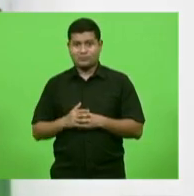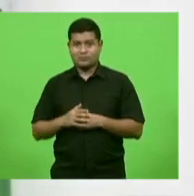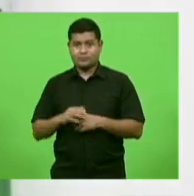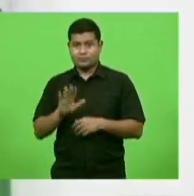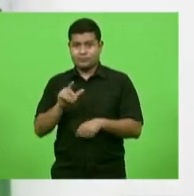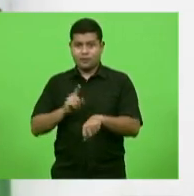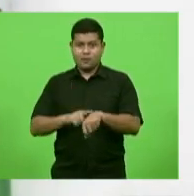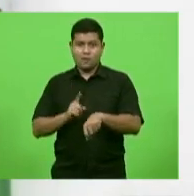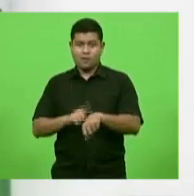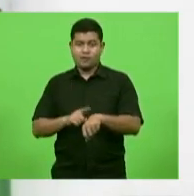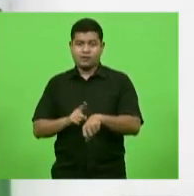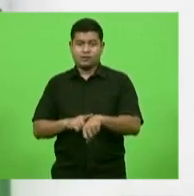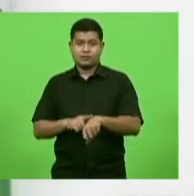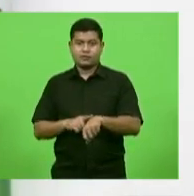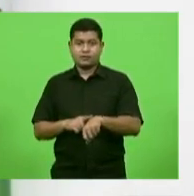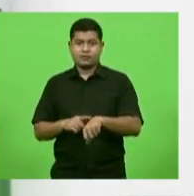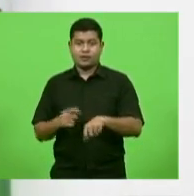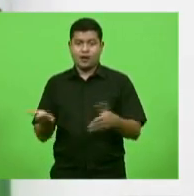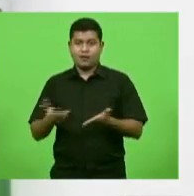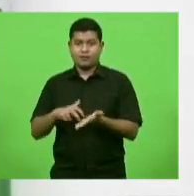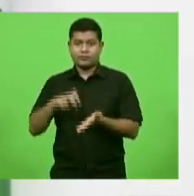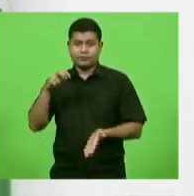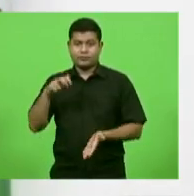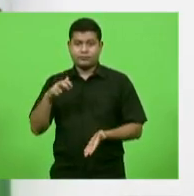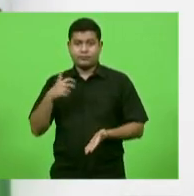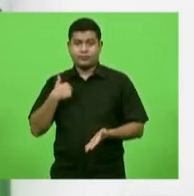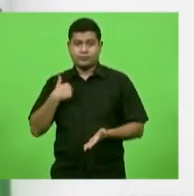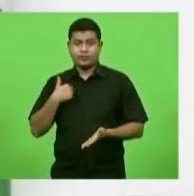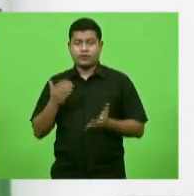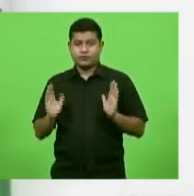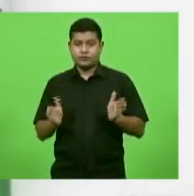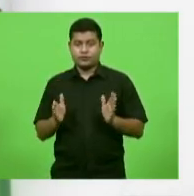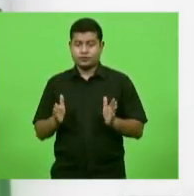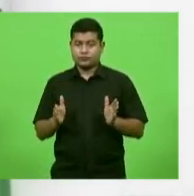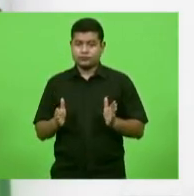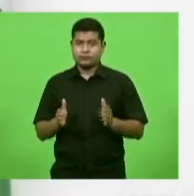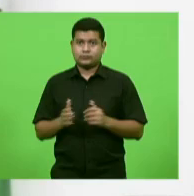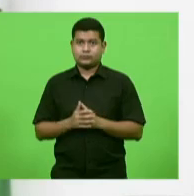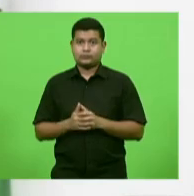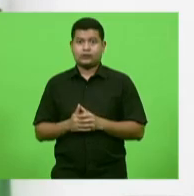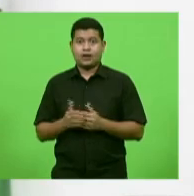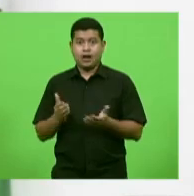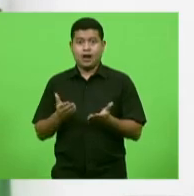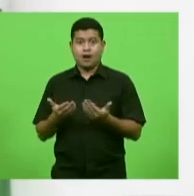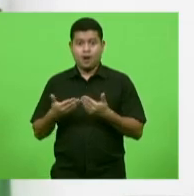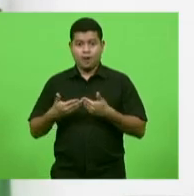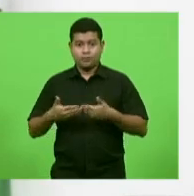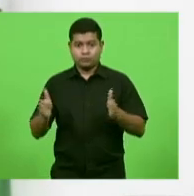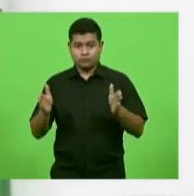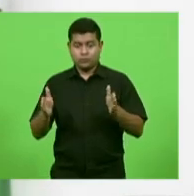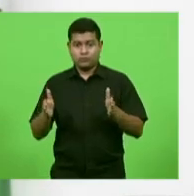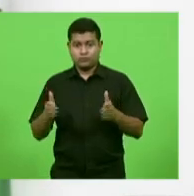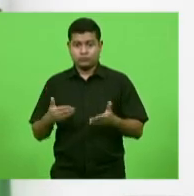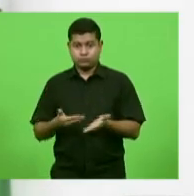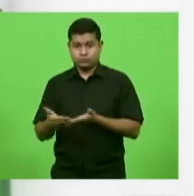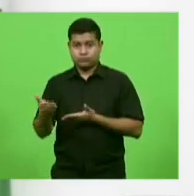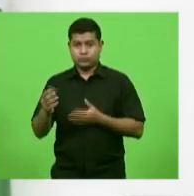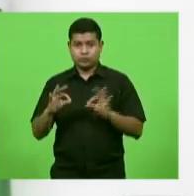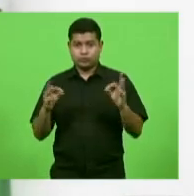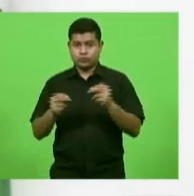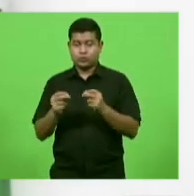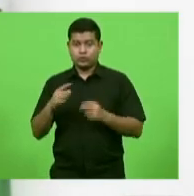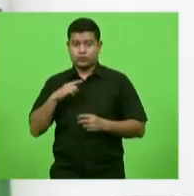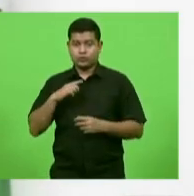hora, pela manhã, nós investimos na manhã, com a abertura e todas essas questões de ordem